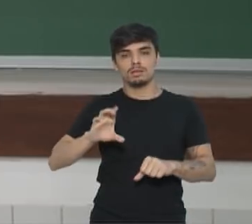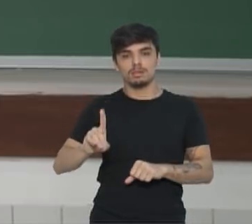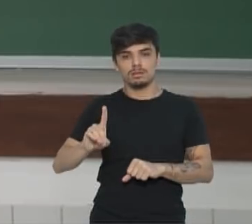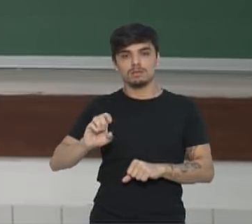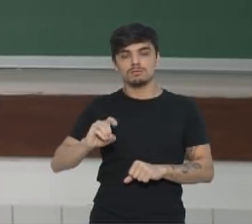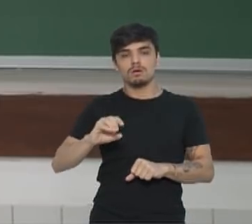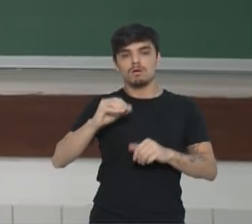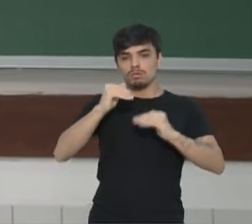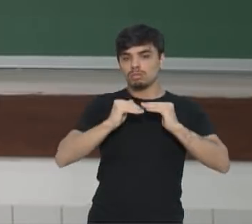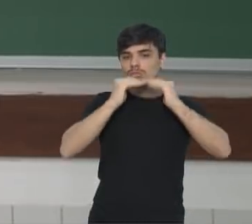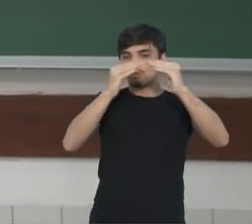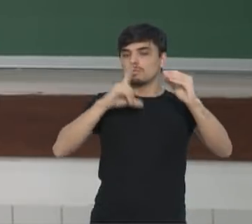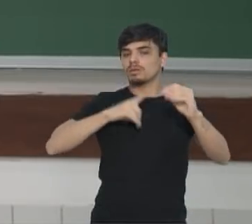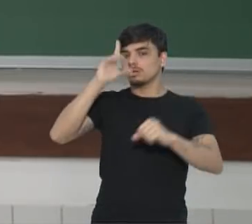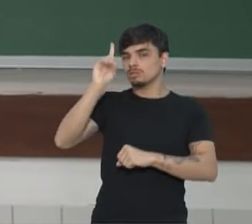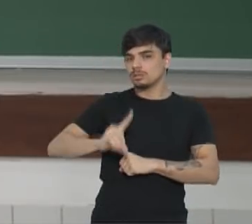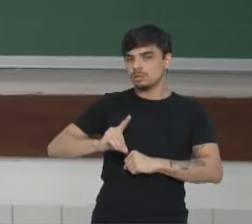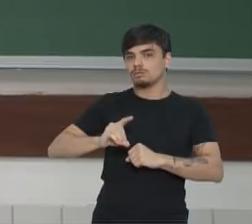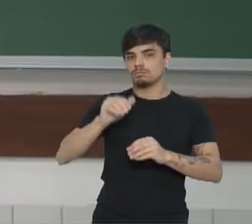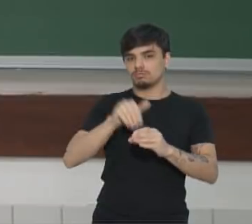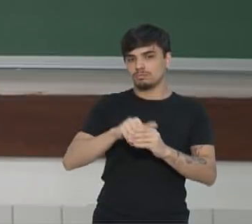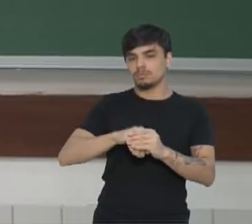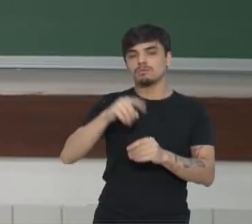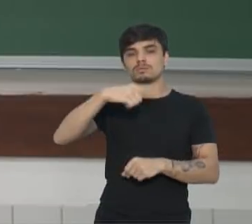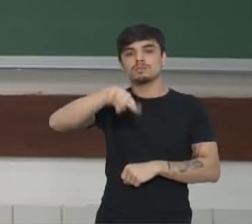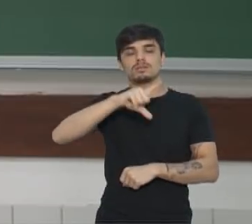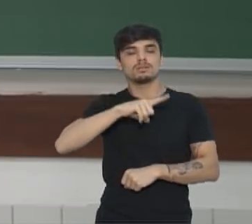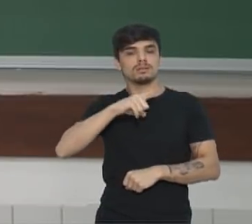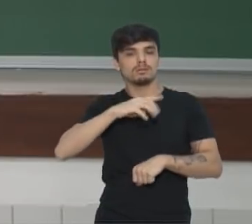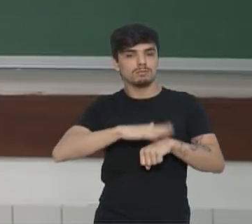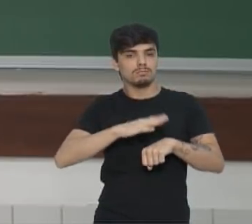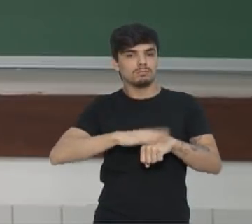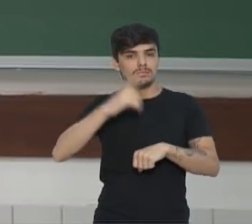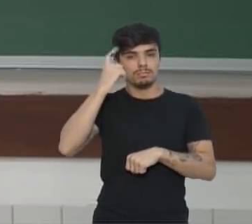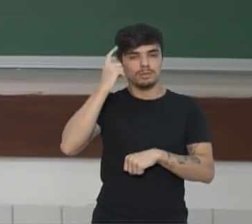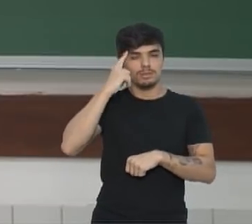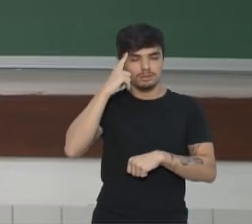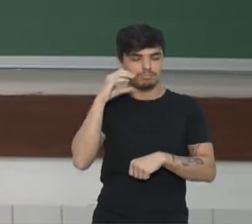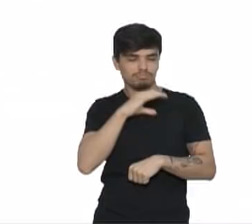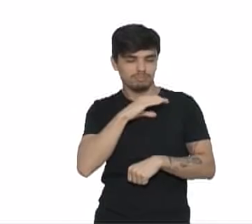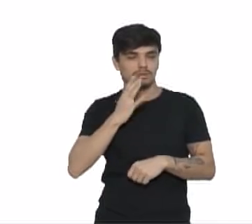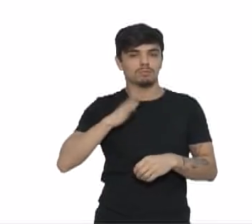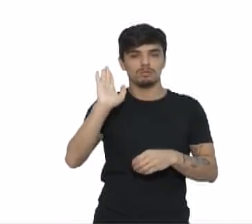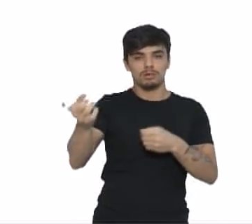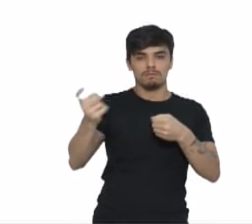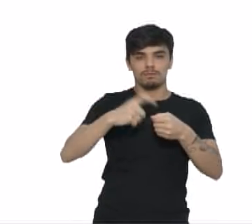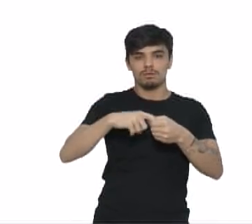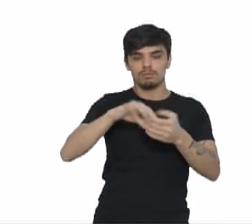voto. Vocês têm uns minutinhos aí para pensar, se aquecer, e eu já retorno com a alternativa correta.